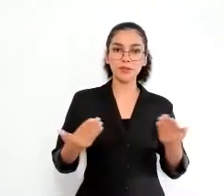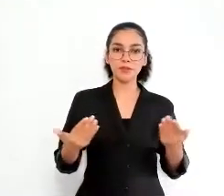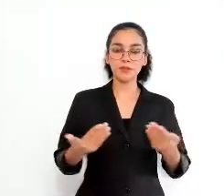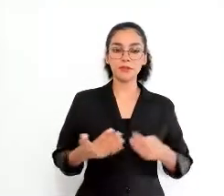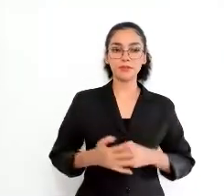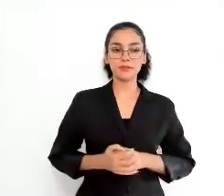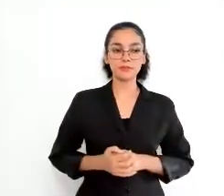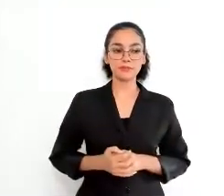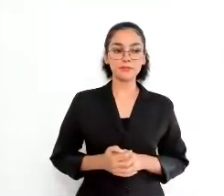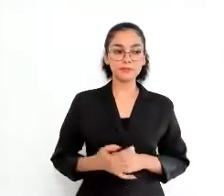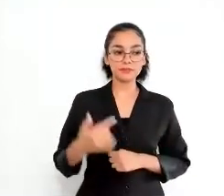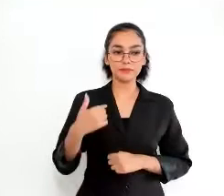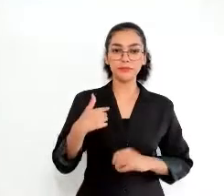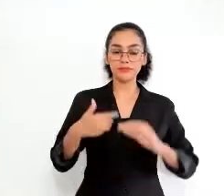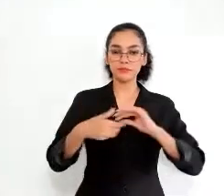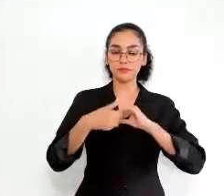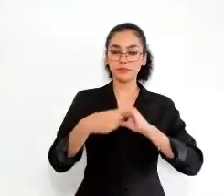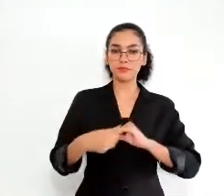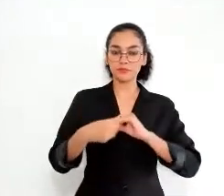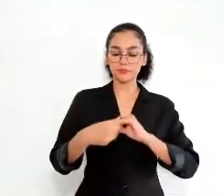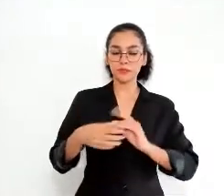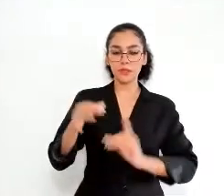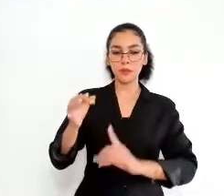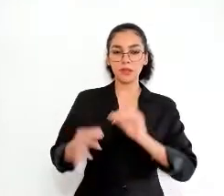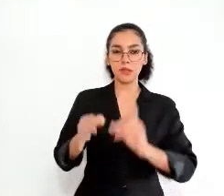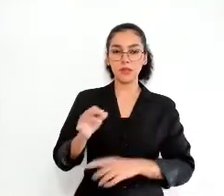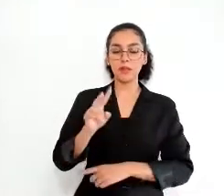eu saúdo o desembargador Vivaldo Pinheiro,